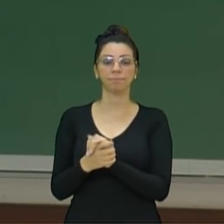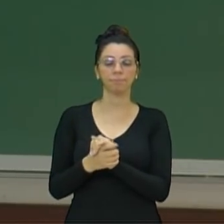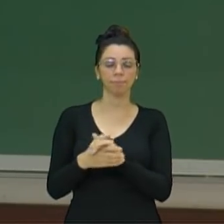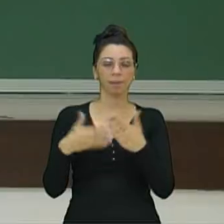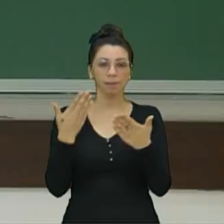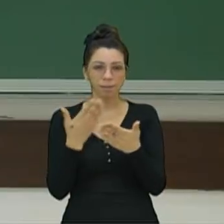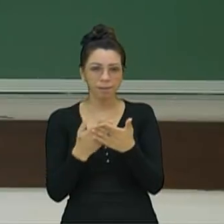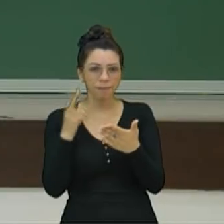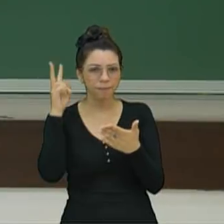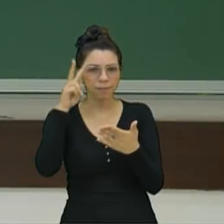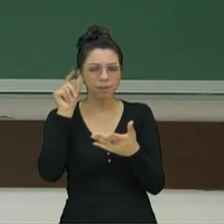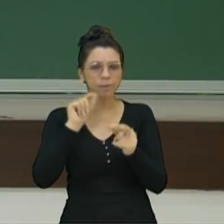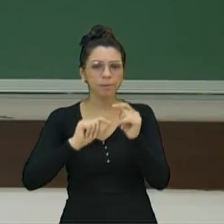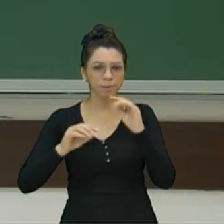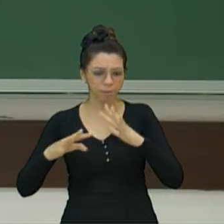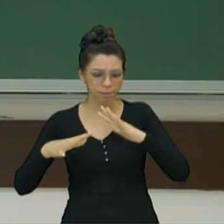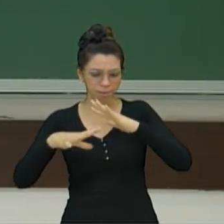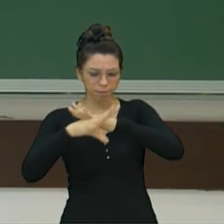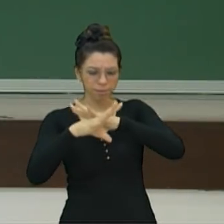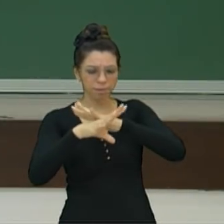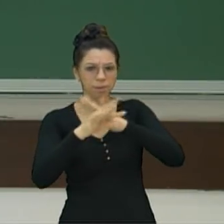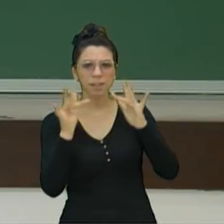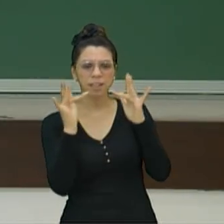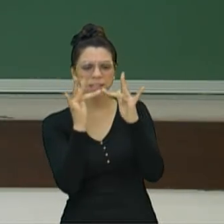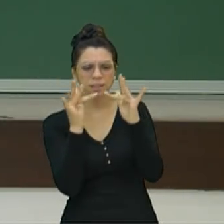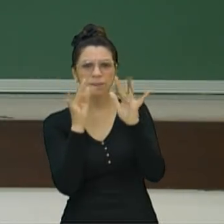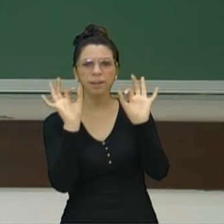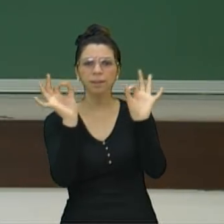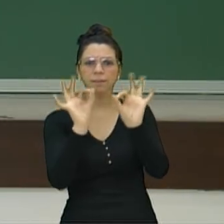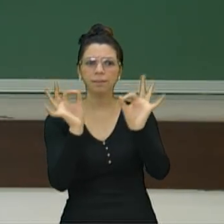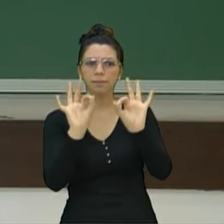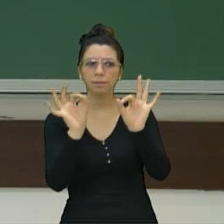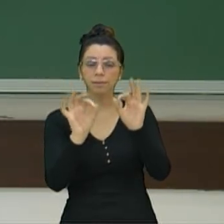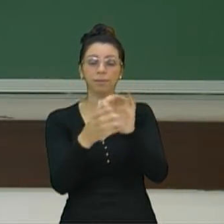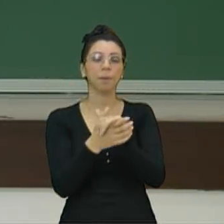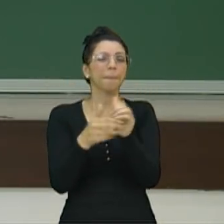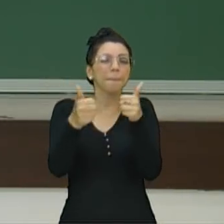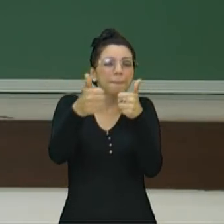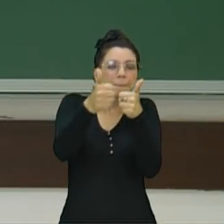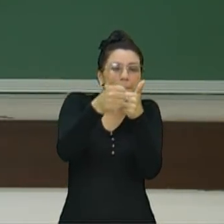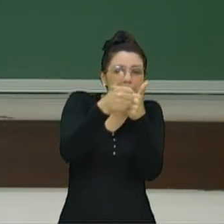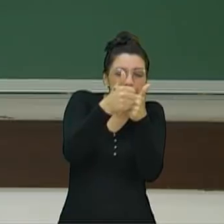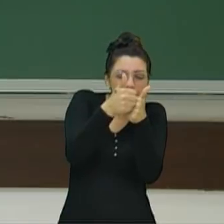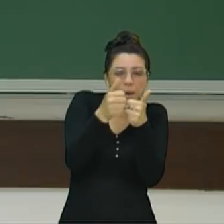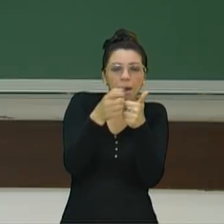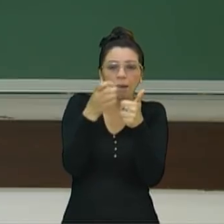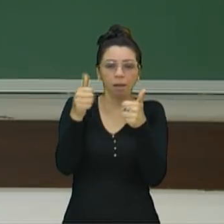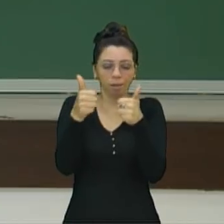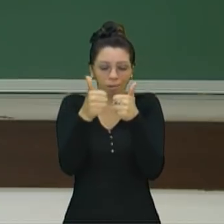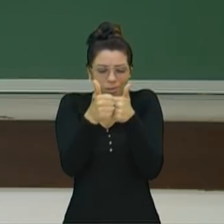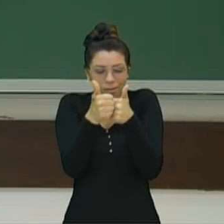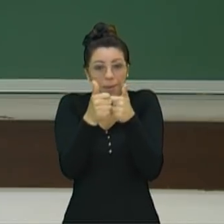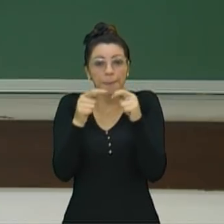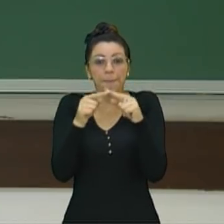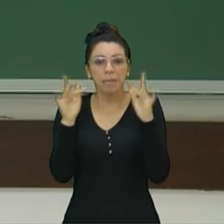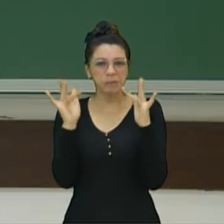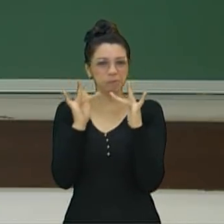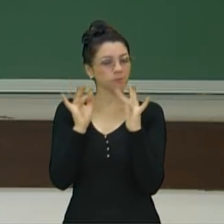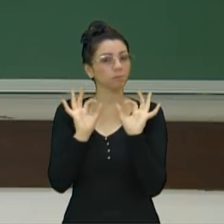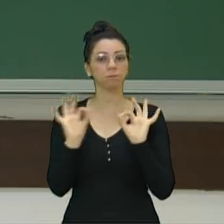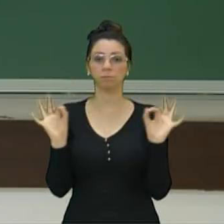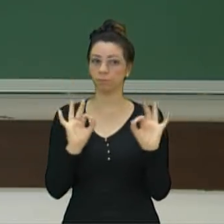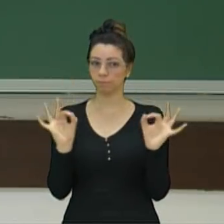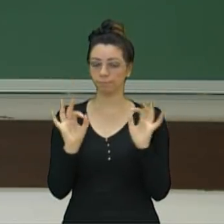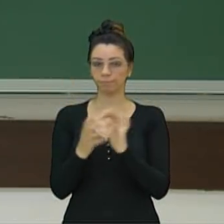que os neurônios não se encostam? Eles são muito próximos, mas eles não podem se encostar. Essa região